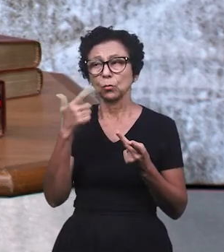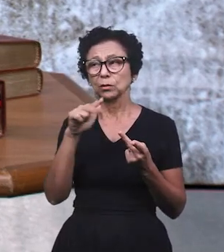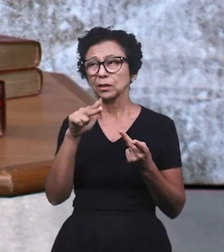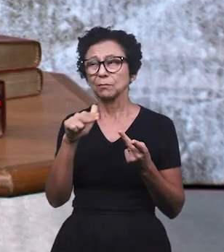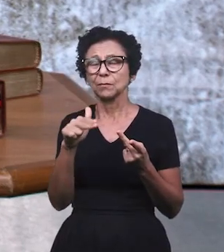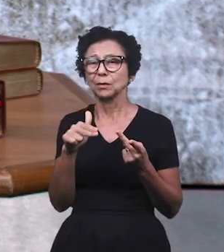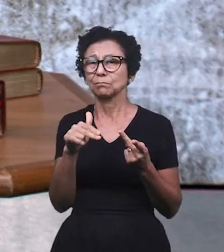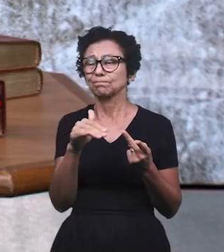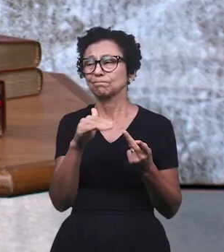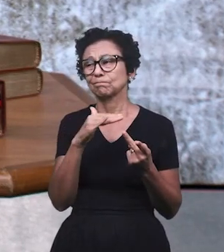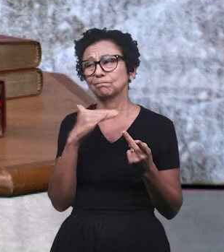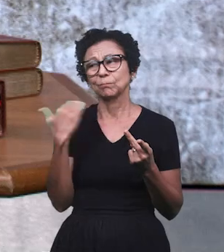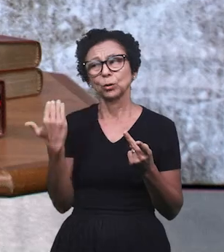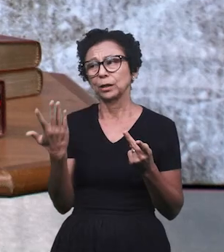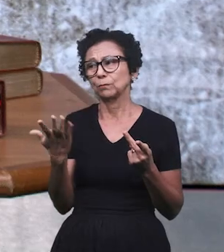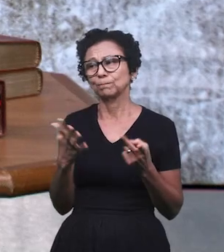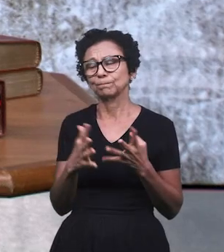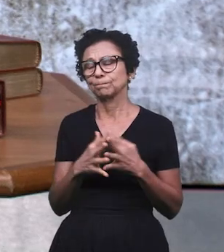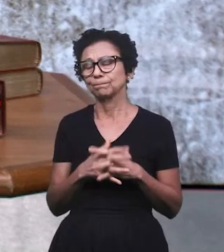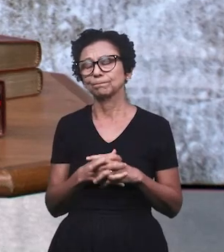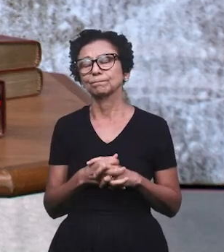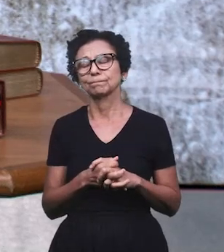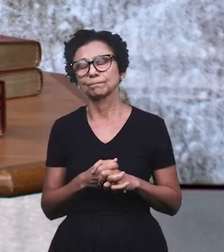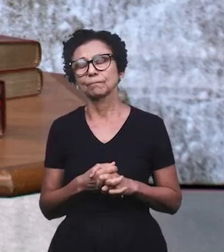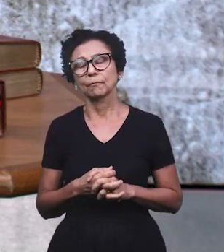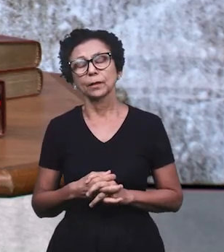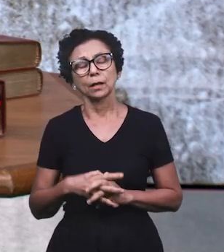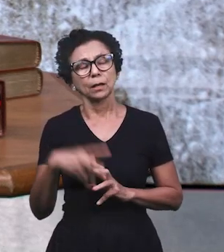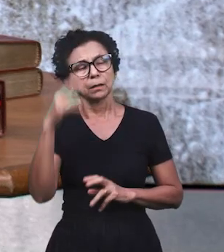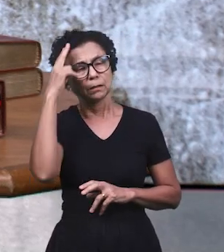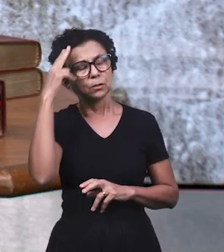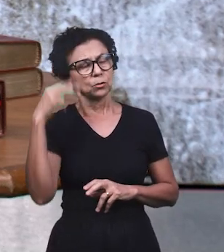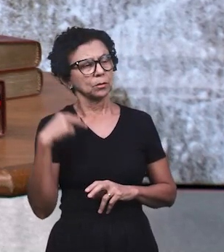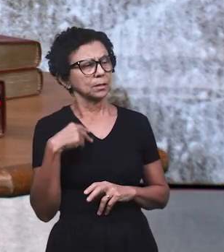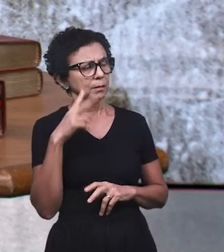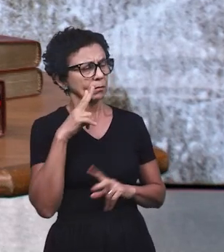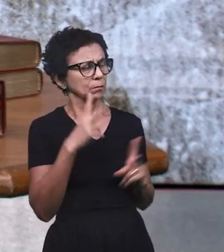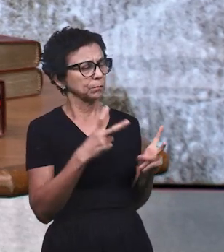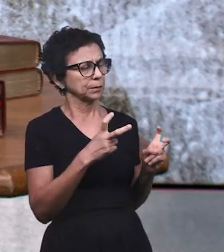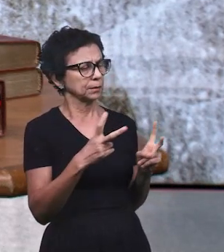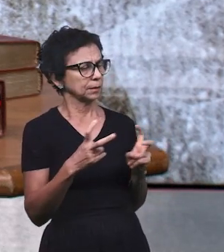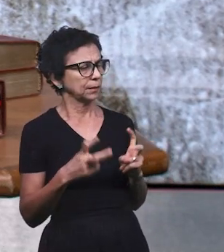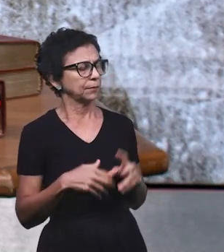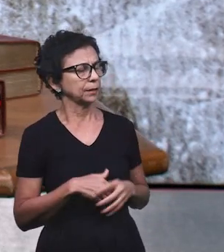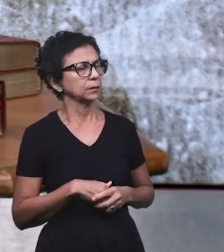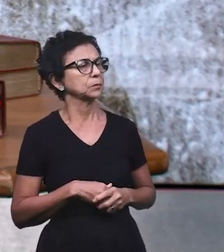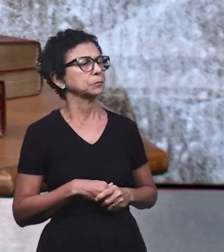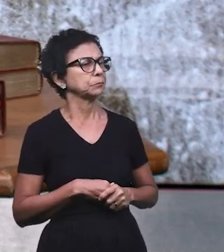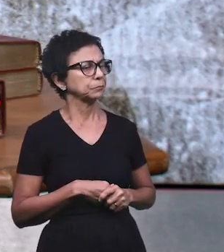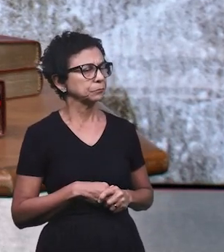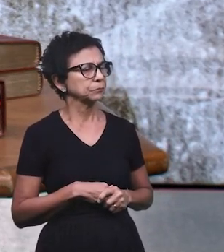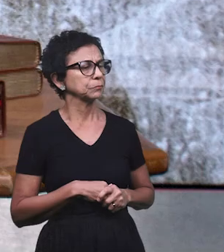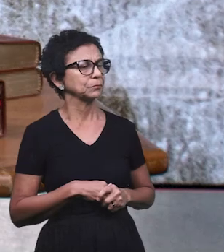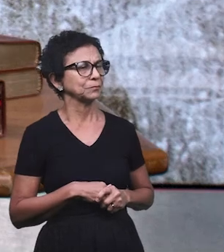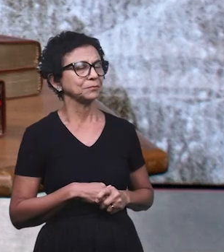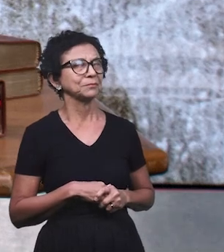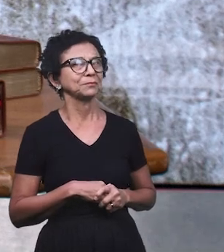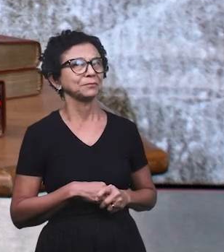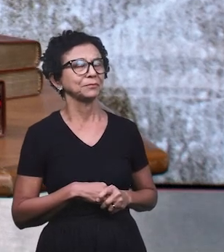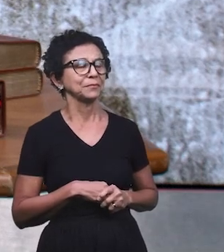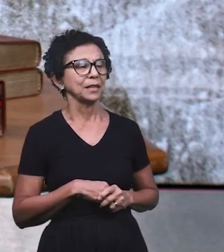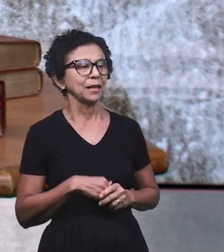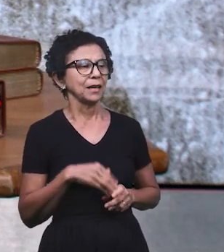José ali foi ouvindo os seus irmãos, e eles não sabiam que José conhecia a